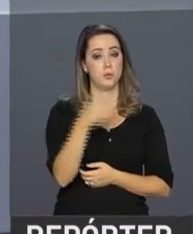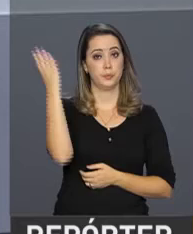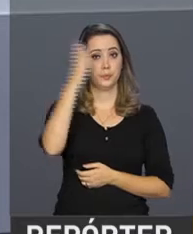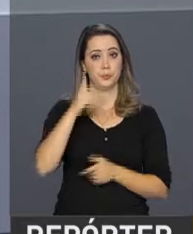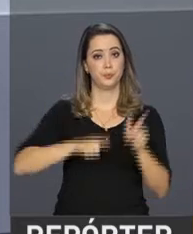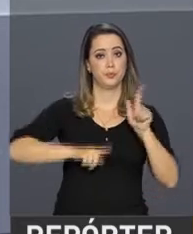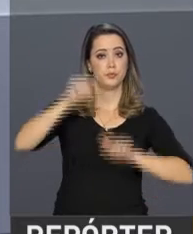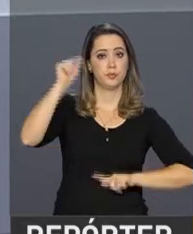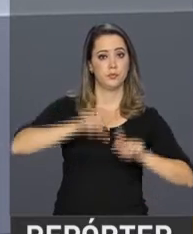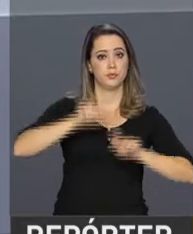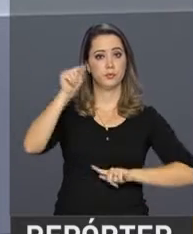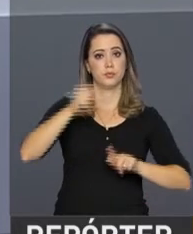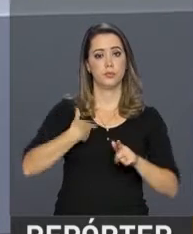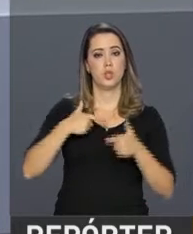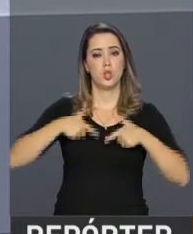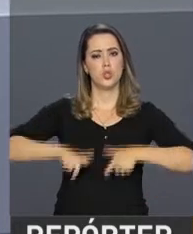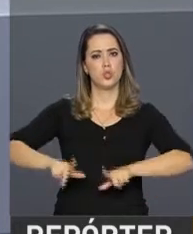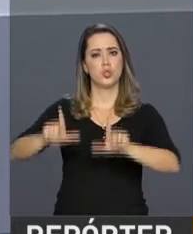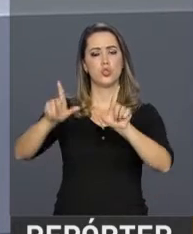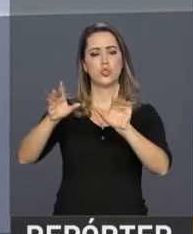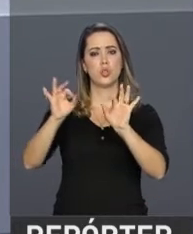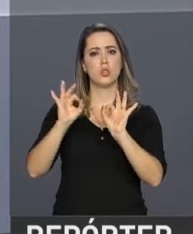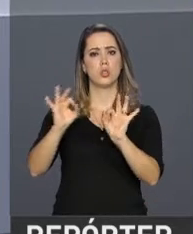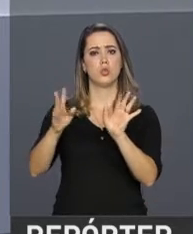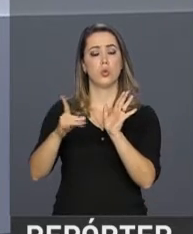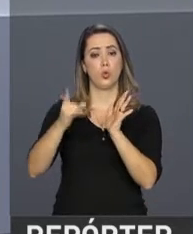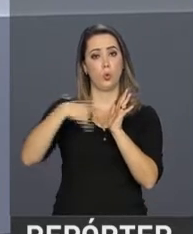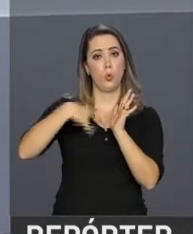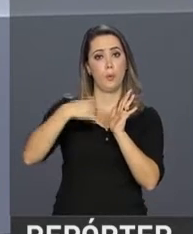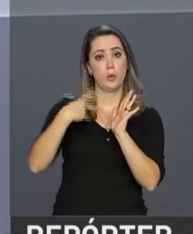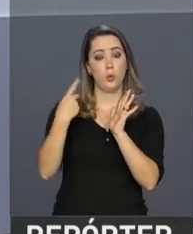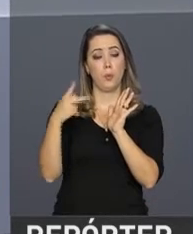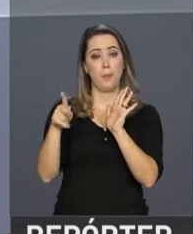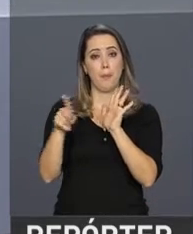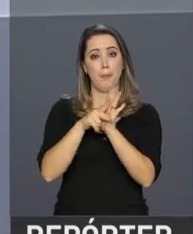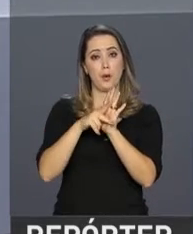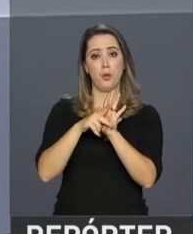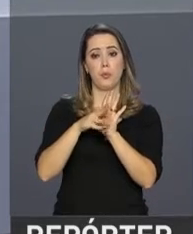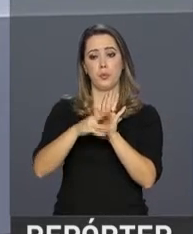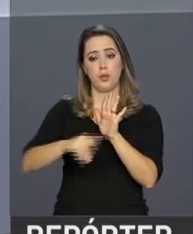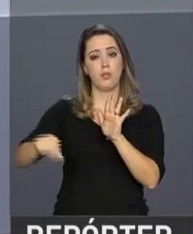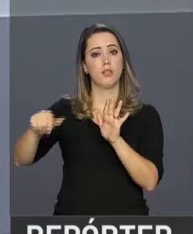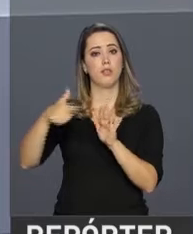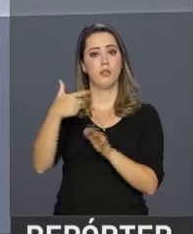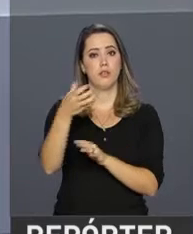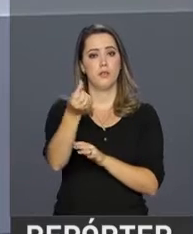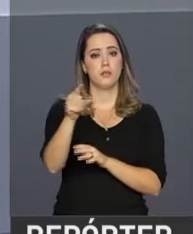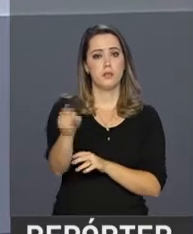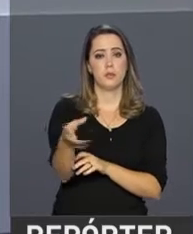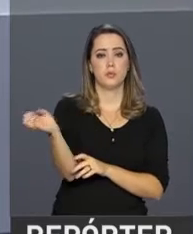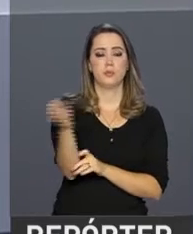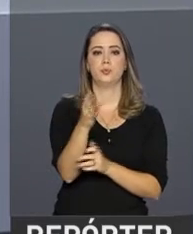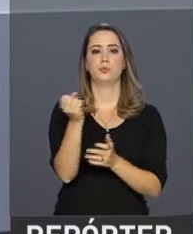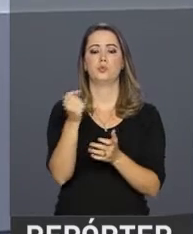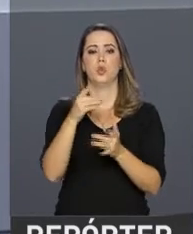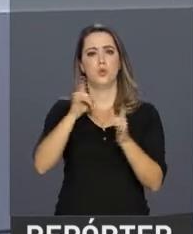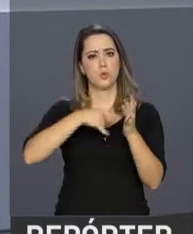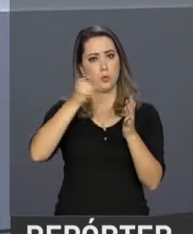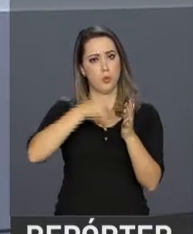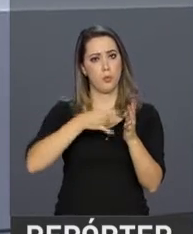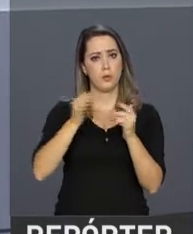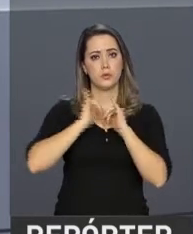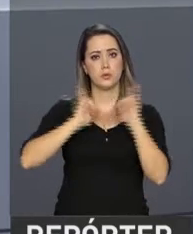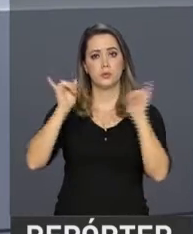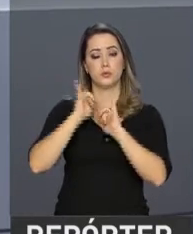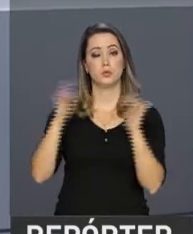Brasil bateu recorde na emissão de títulos definitivos de terra, com 26 mil novos registros. A informação foi divulgada nesta